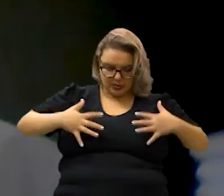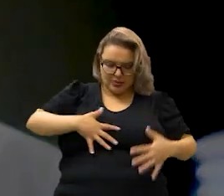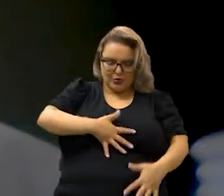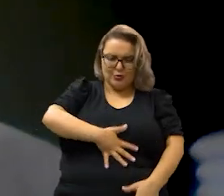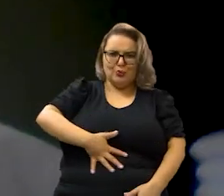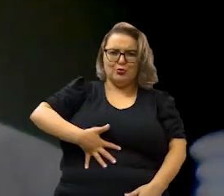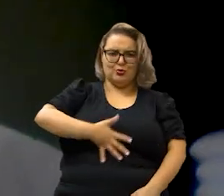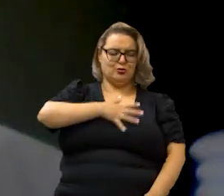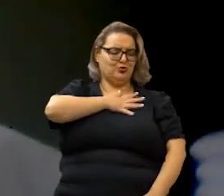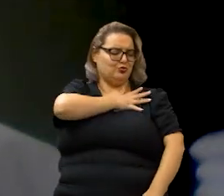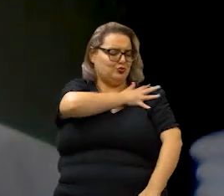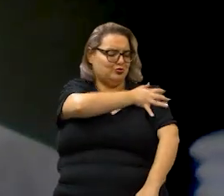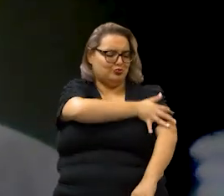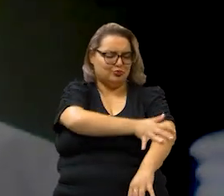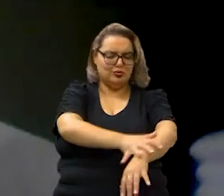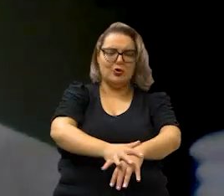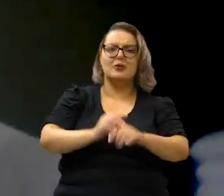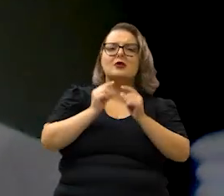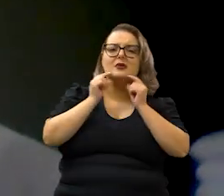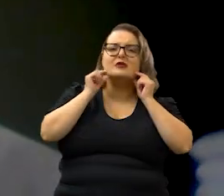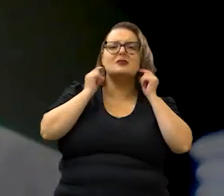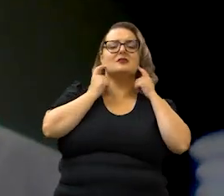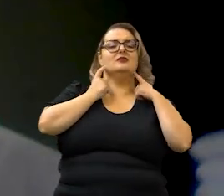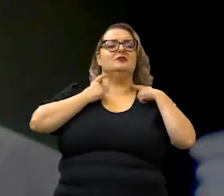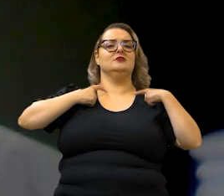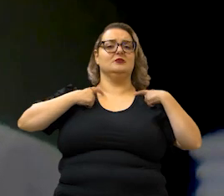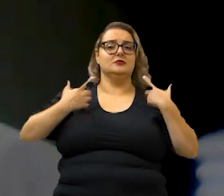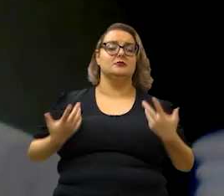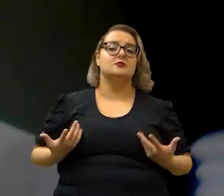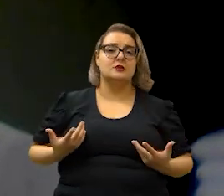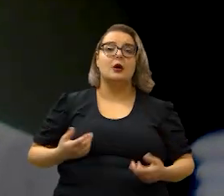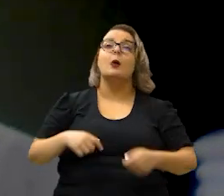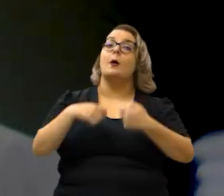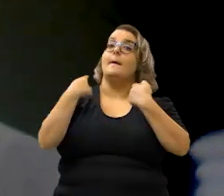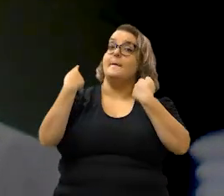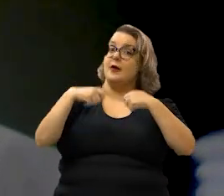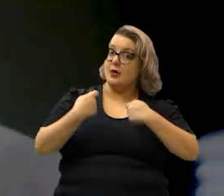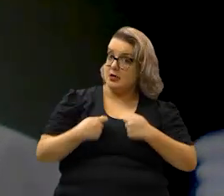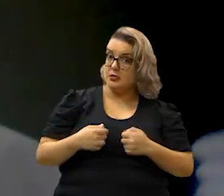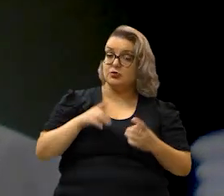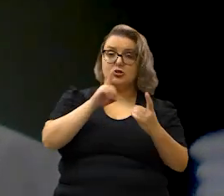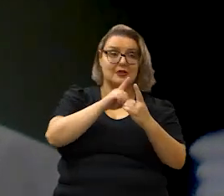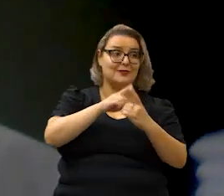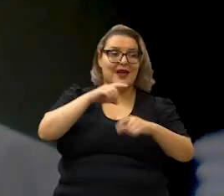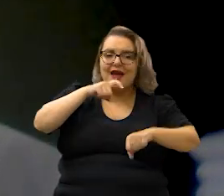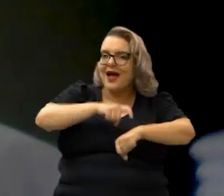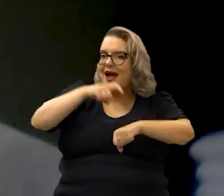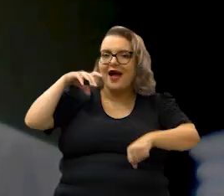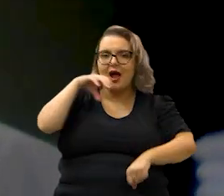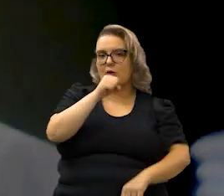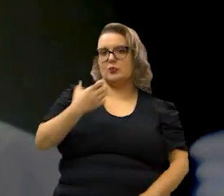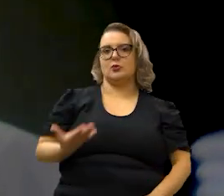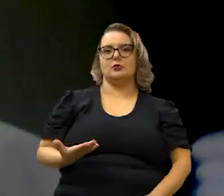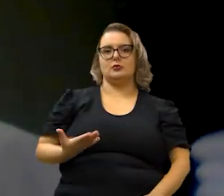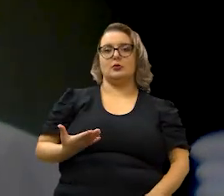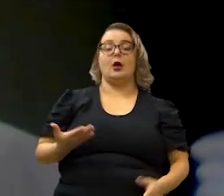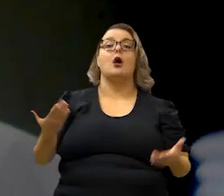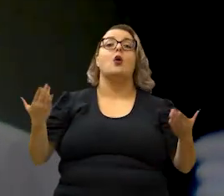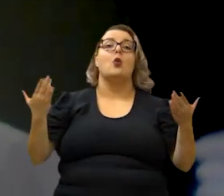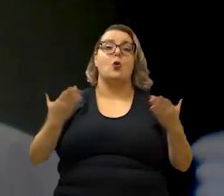o peito, irradiada para o membro superior, ou para o dorso, ou para a mandíbula, precisam de atendimento imediato.